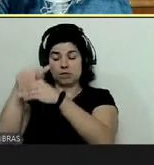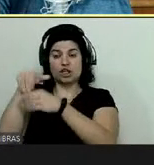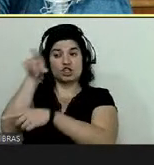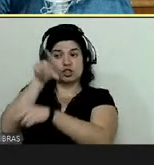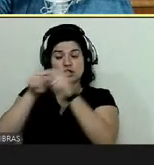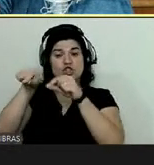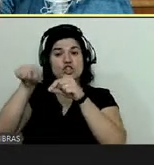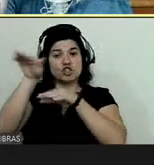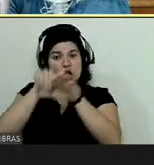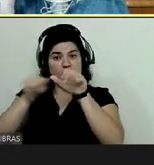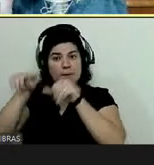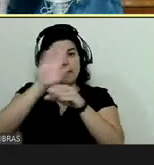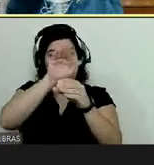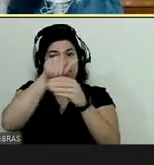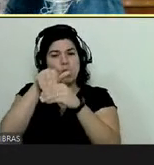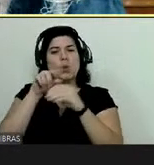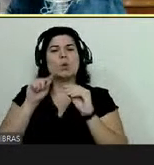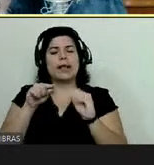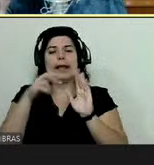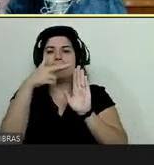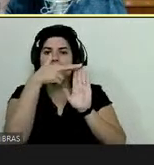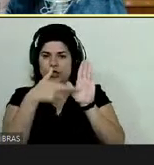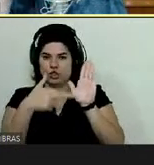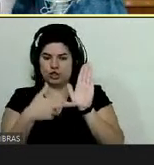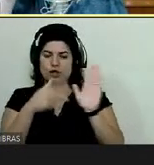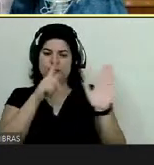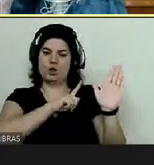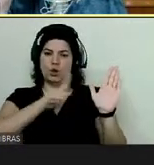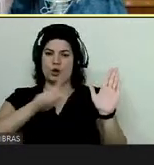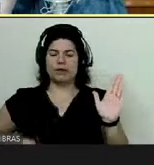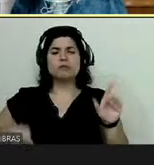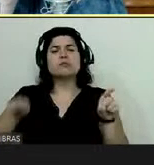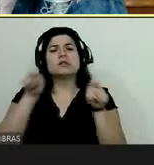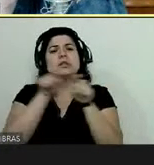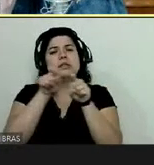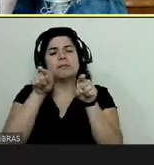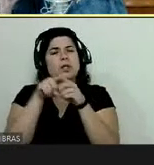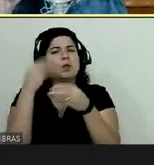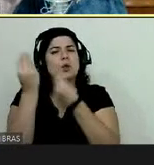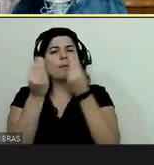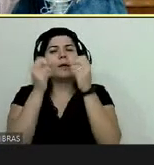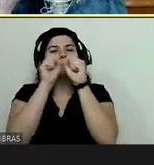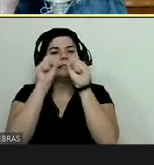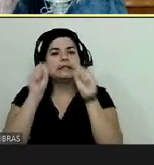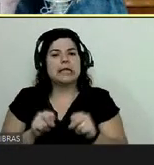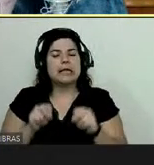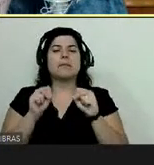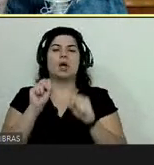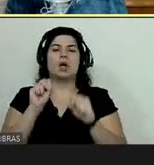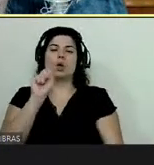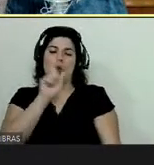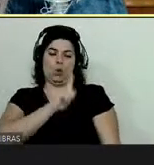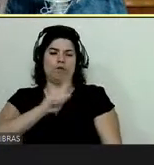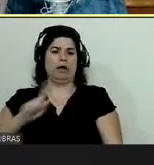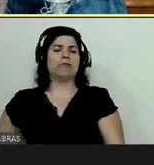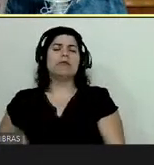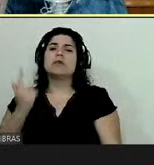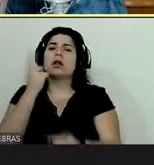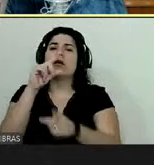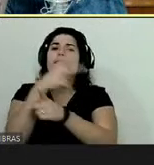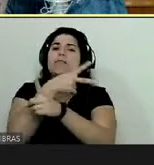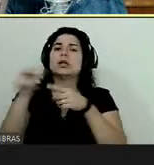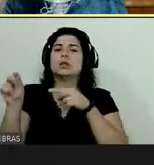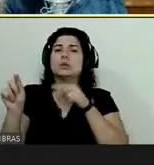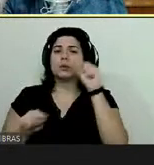sobre o nosso regime de governo e sobre o nosso sistema de governo o que que venceu daquela